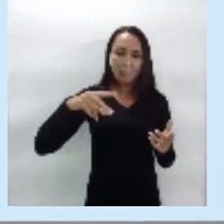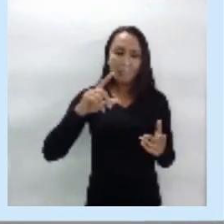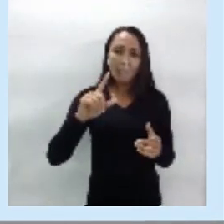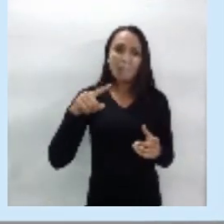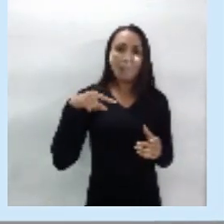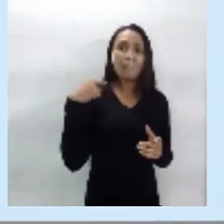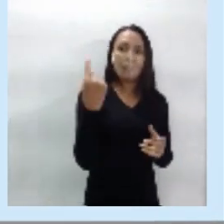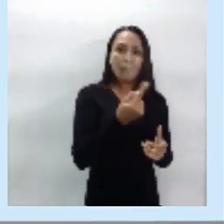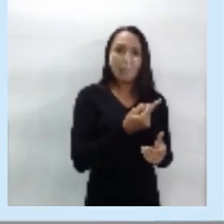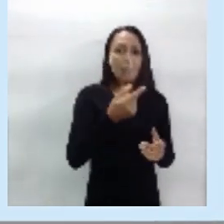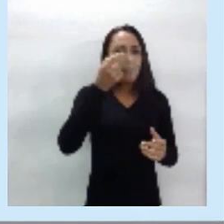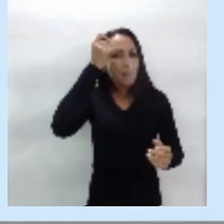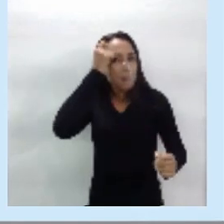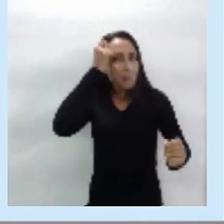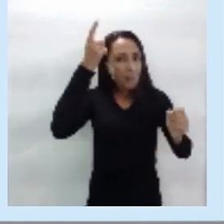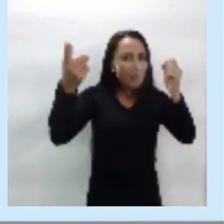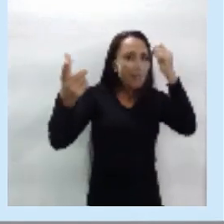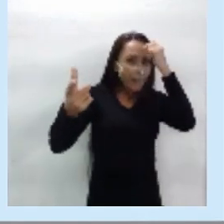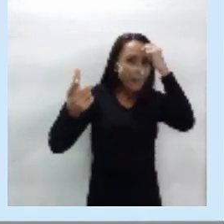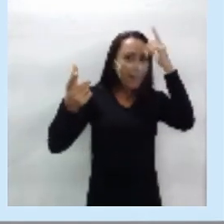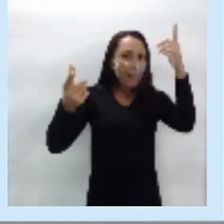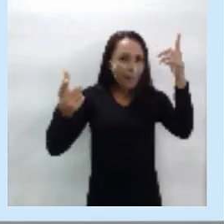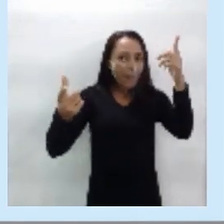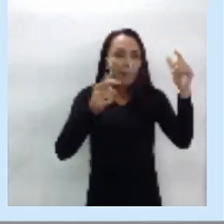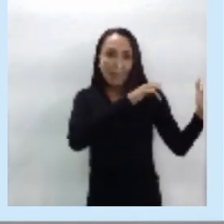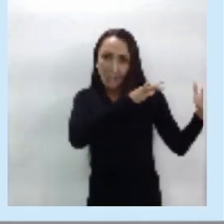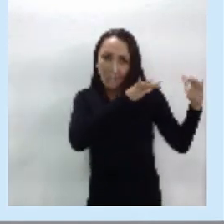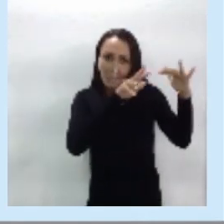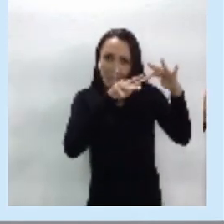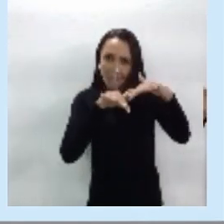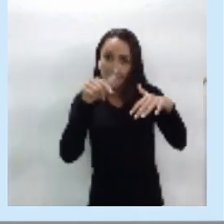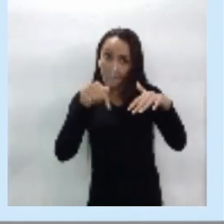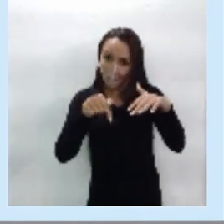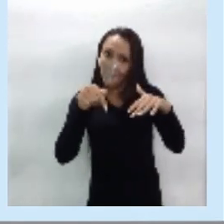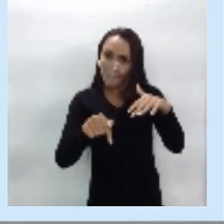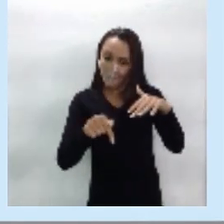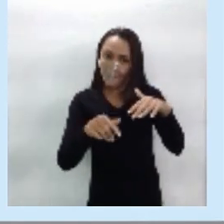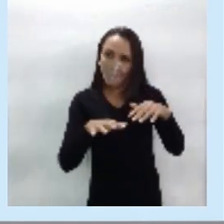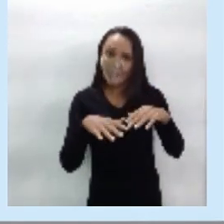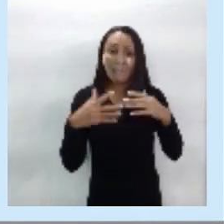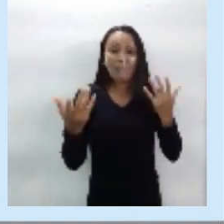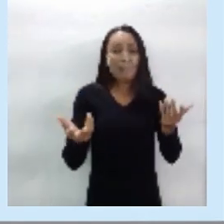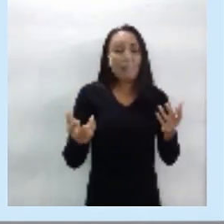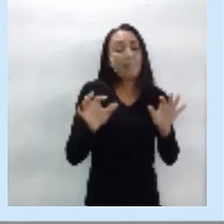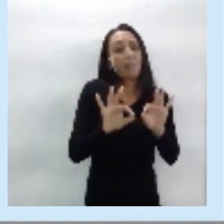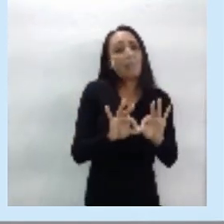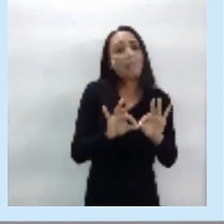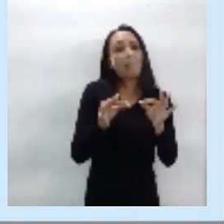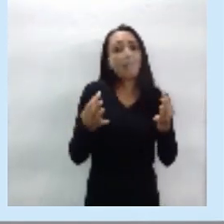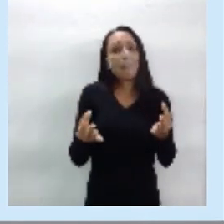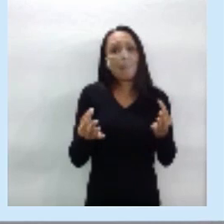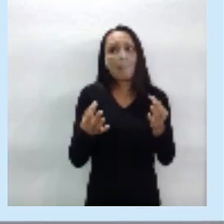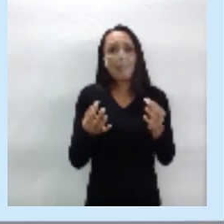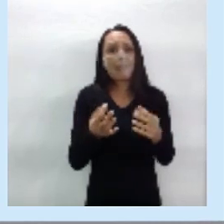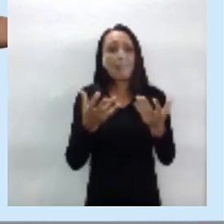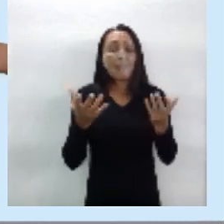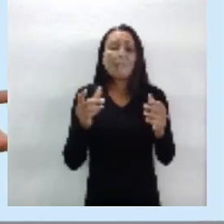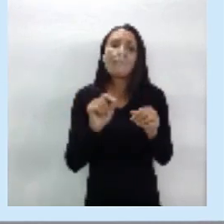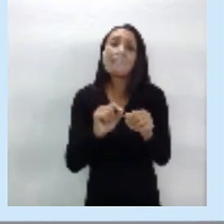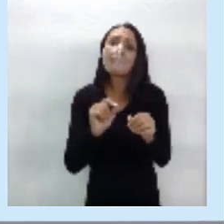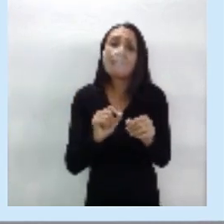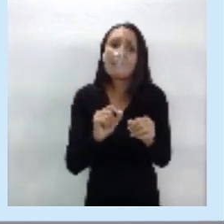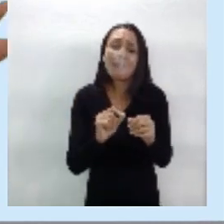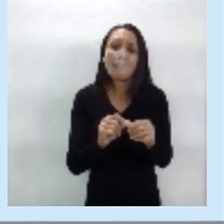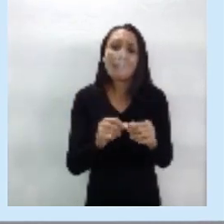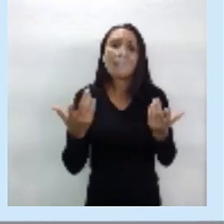nosso idealizador da nossa colonização, Portugal simplesmente pegava, vinha para o Brasil, o que é que ele